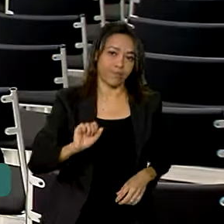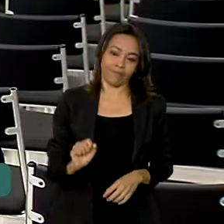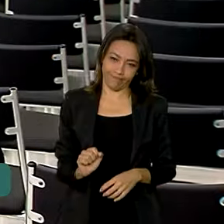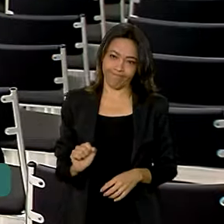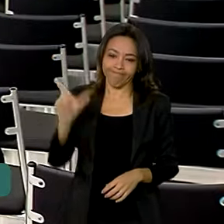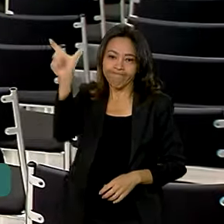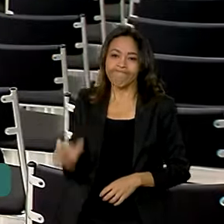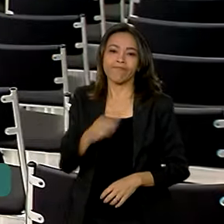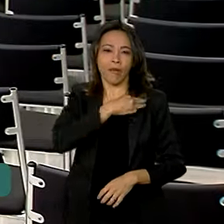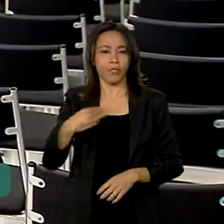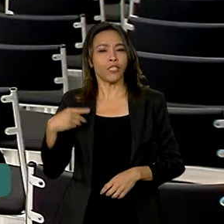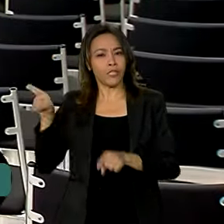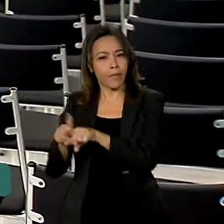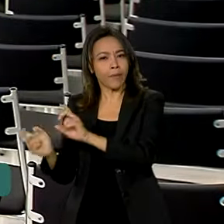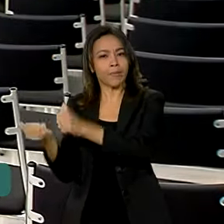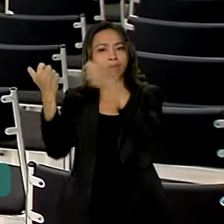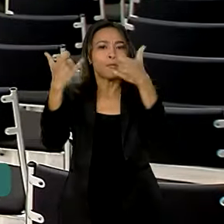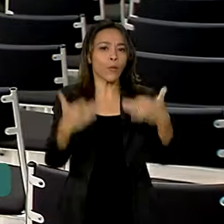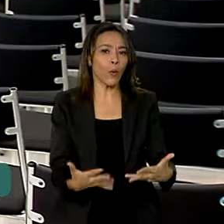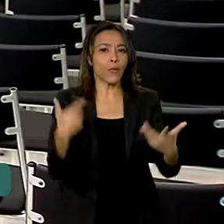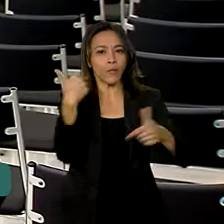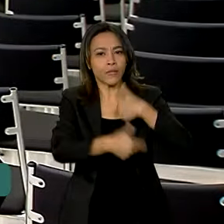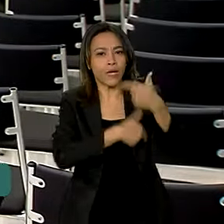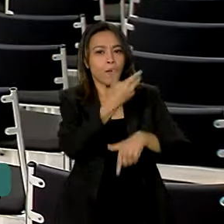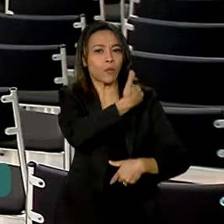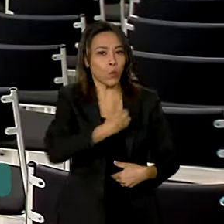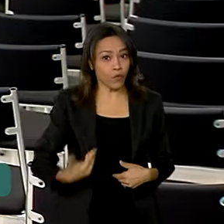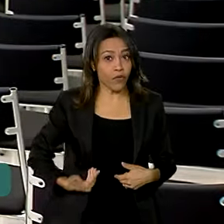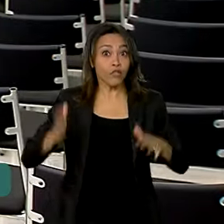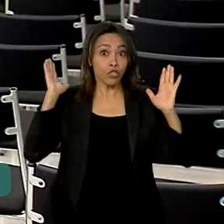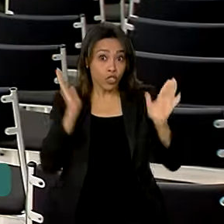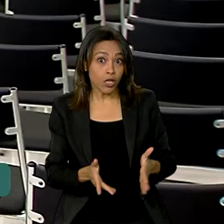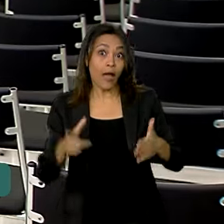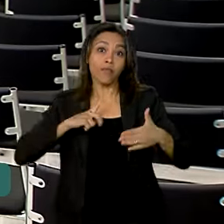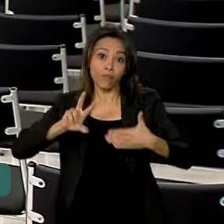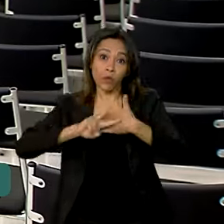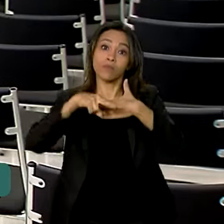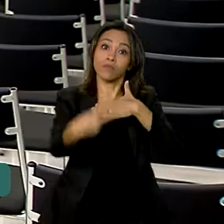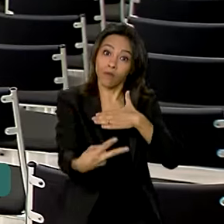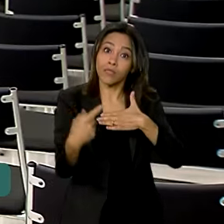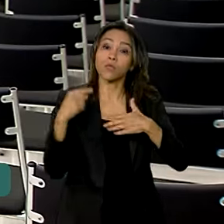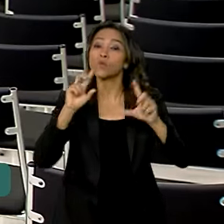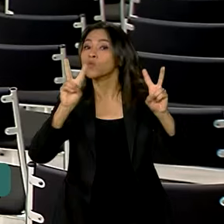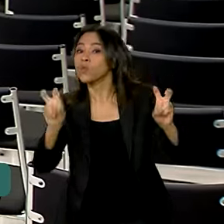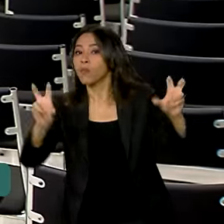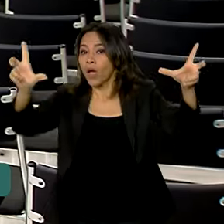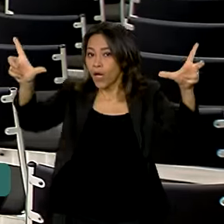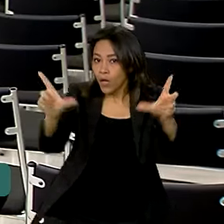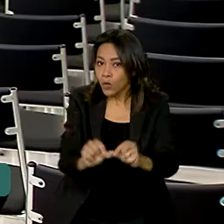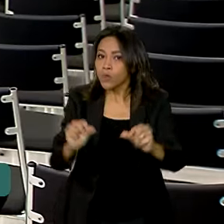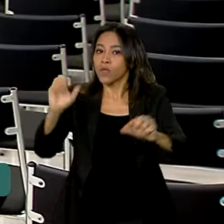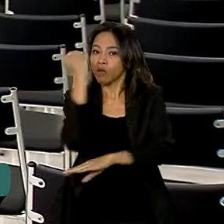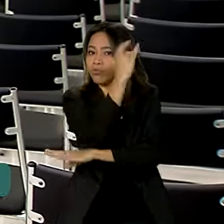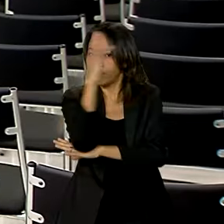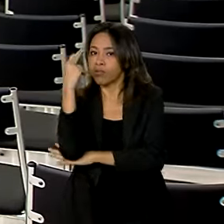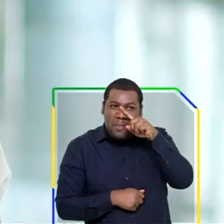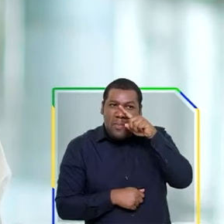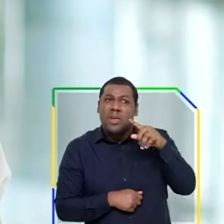ministra Marina Silva também destacou que o trabalho do governo já trouxe resultados com a redução do desmatamento. Vamos